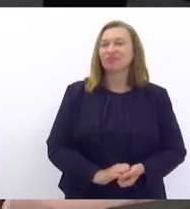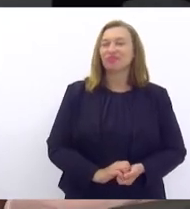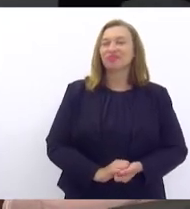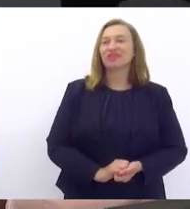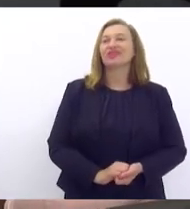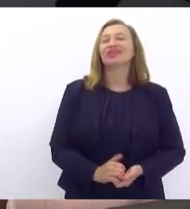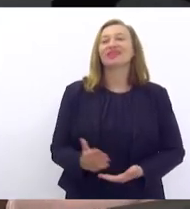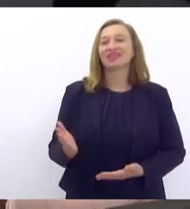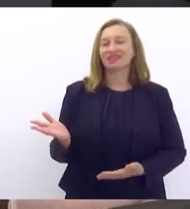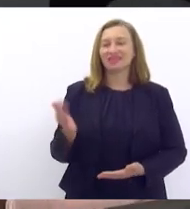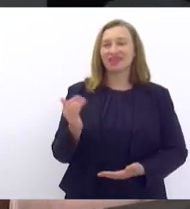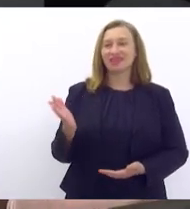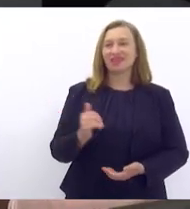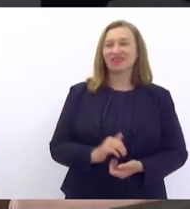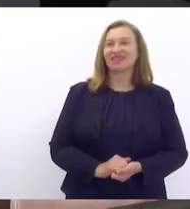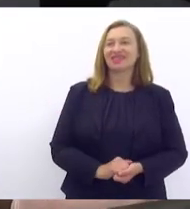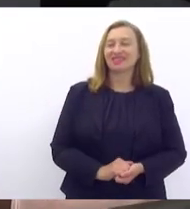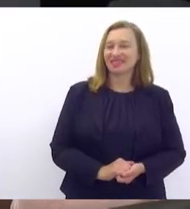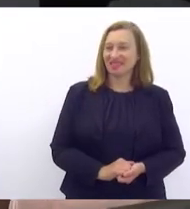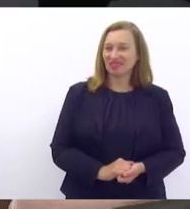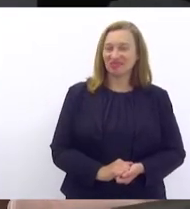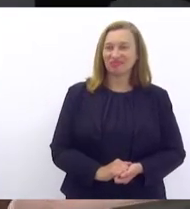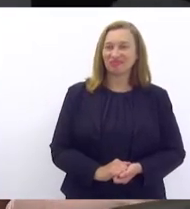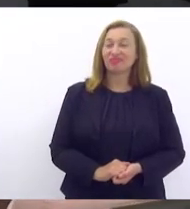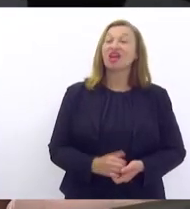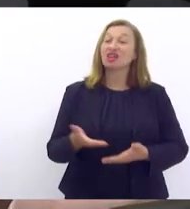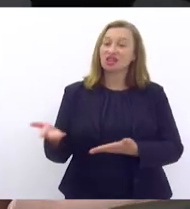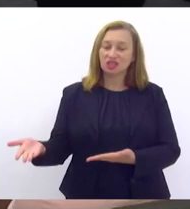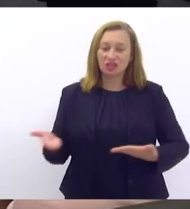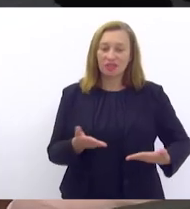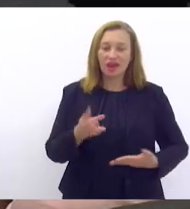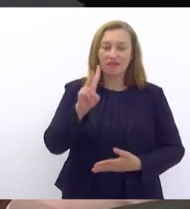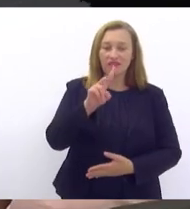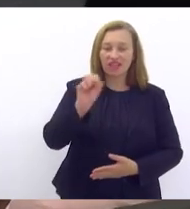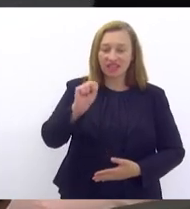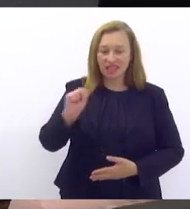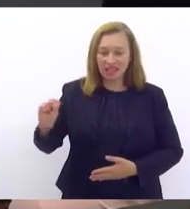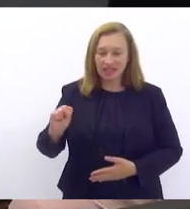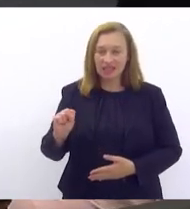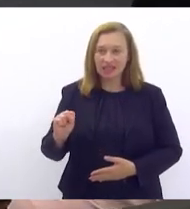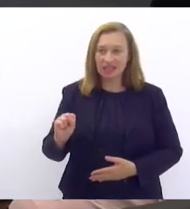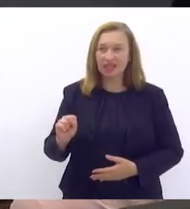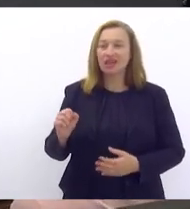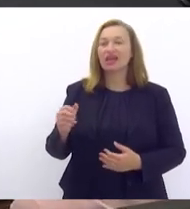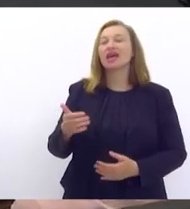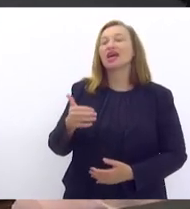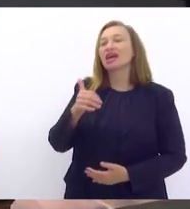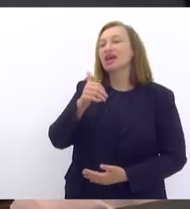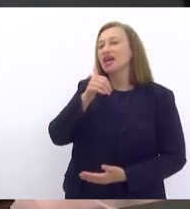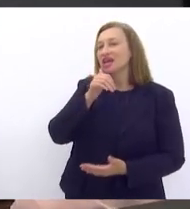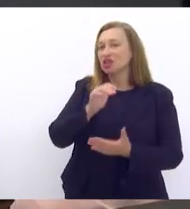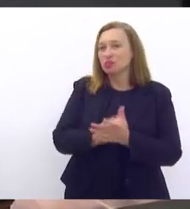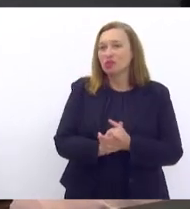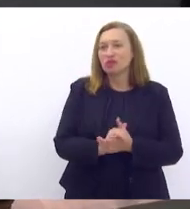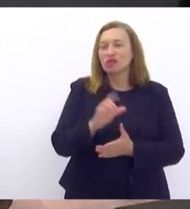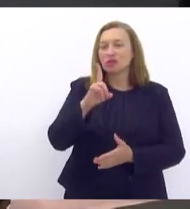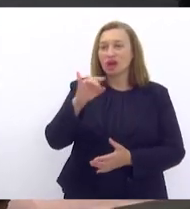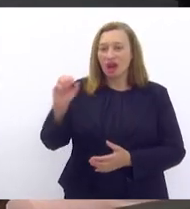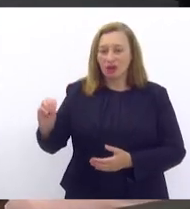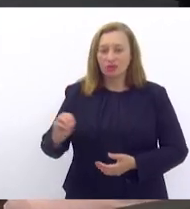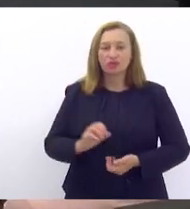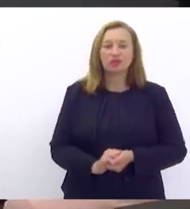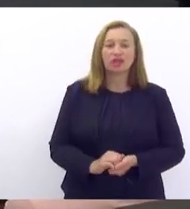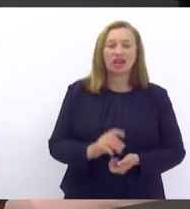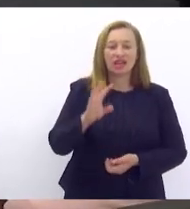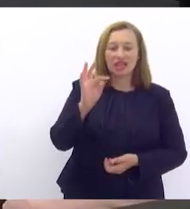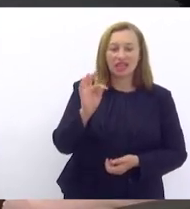Vem cá, Beth. Eu queria chamar a Vanessa, esposa do Cláudio, por favor, vem cá, Vanessa. A